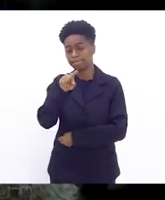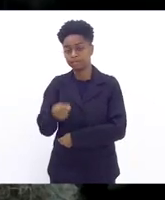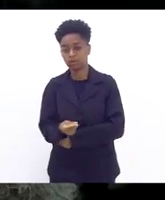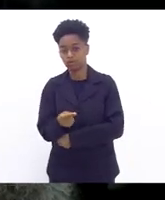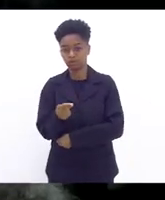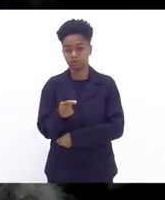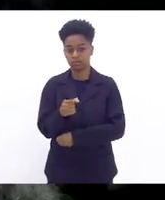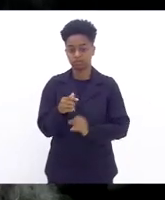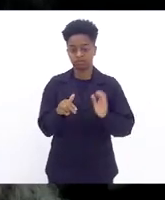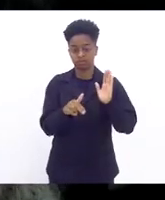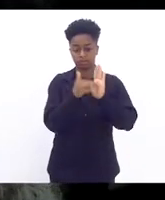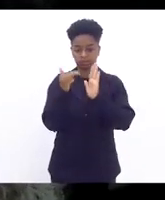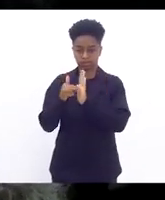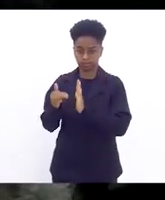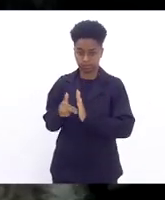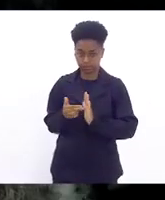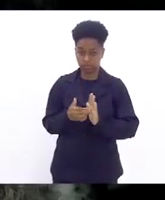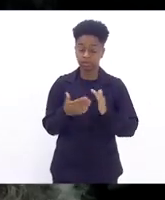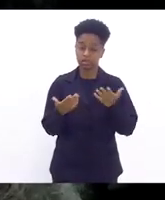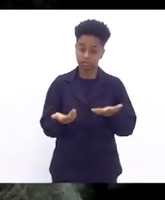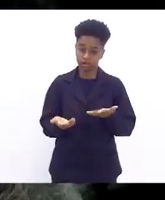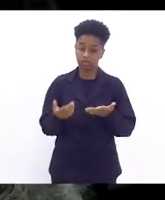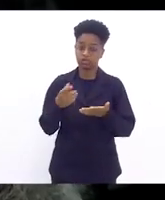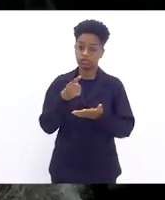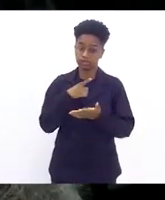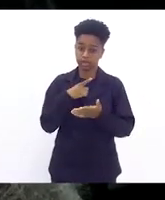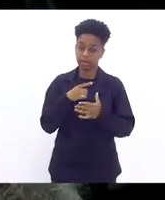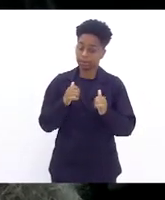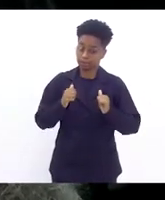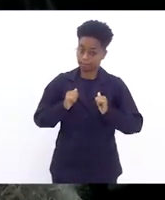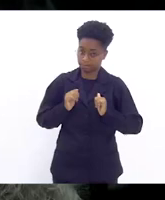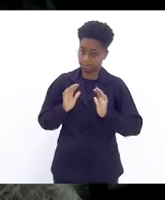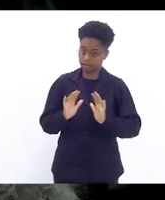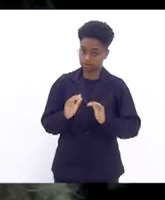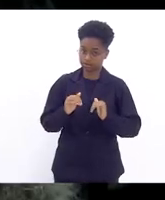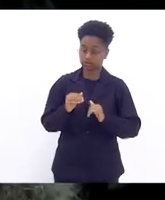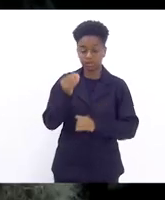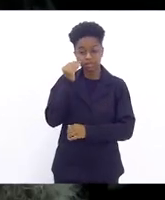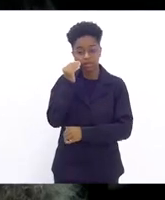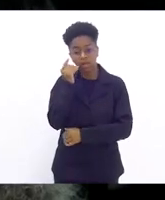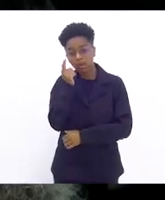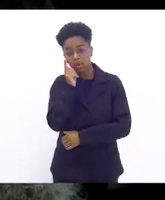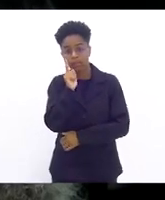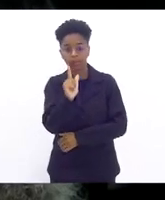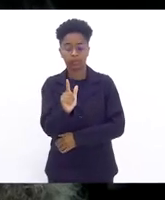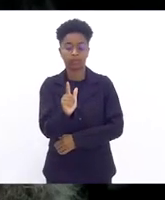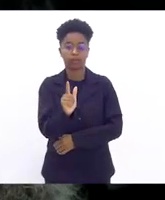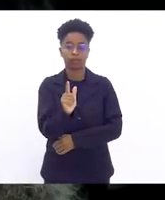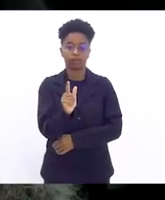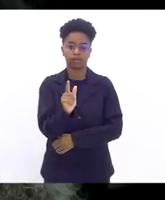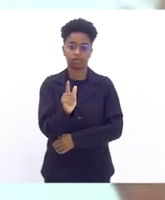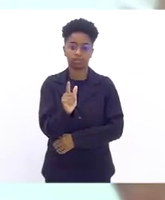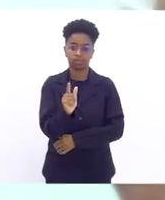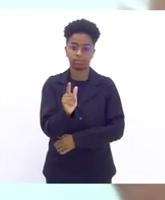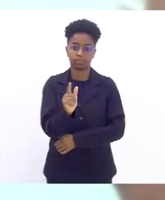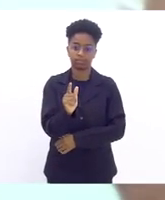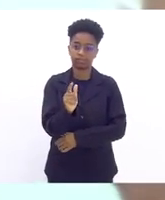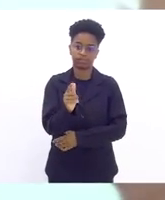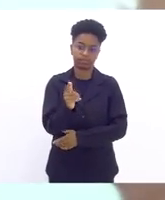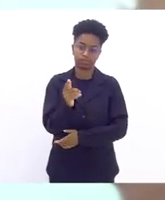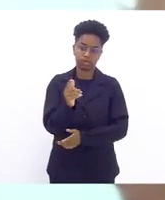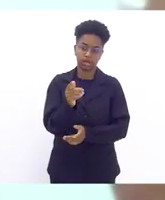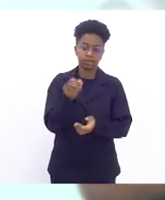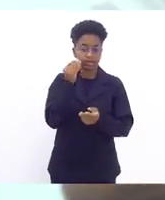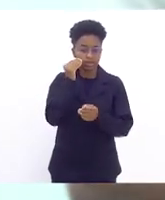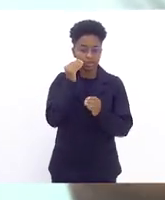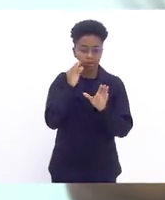realizados então evidentemente ainda tem um passivo né eles tentaram ganhar isso na na Pois é na economia de